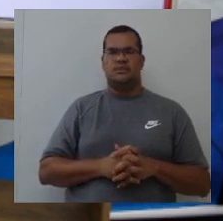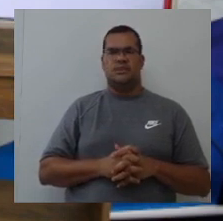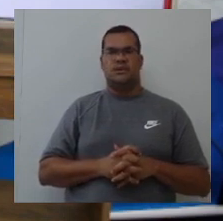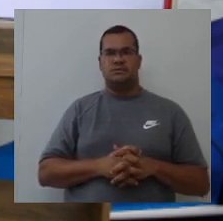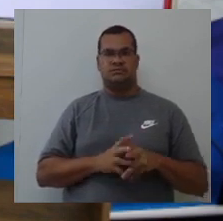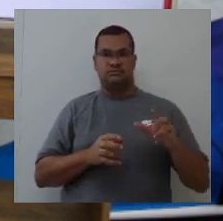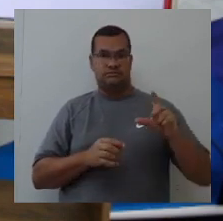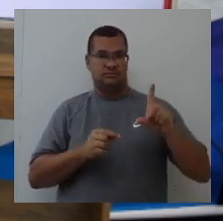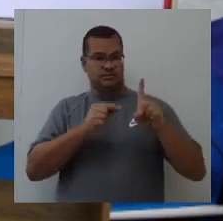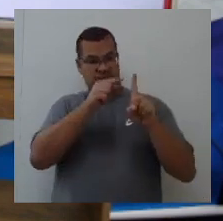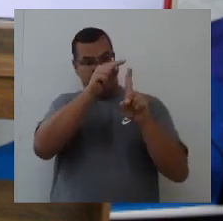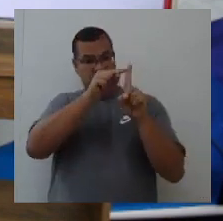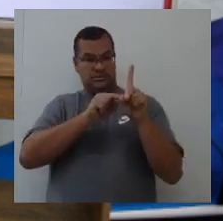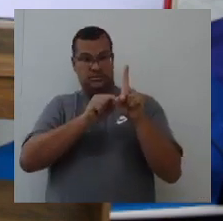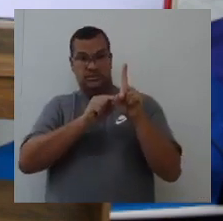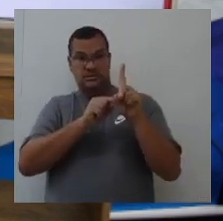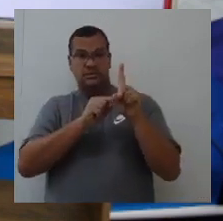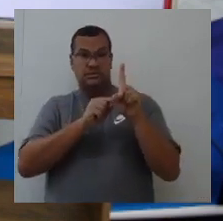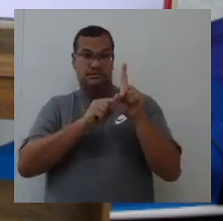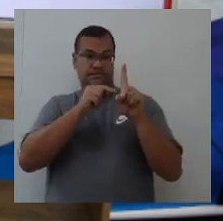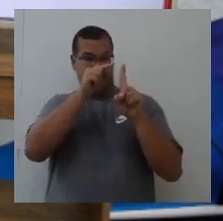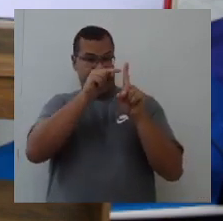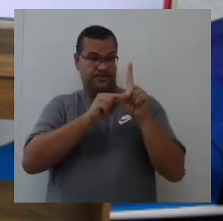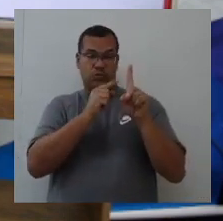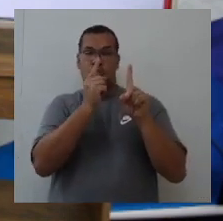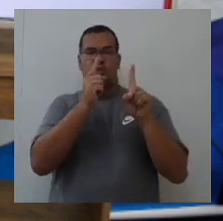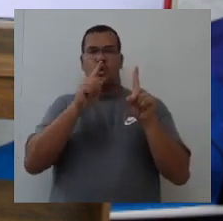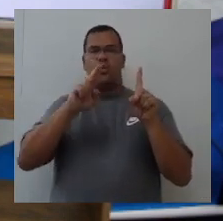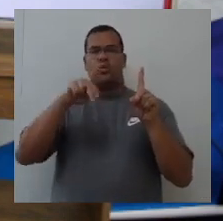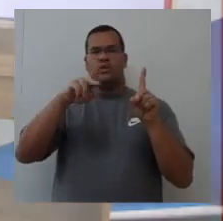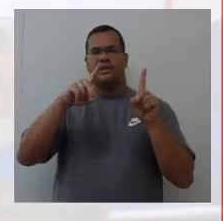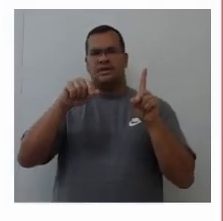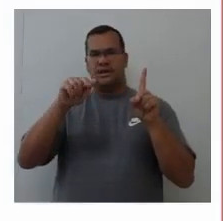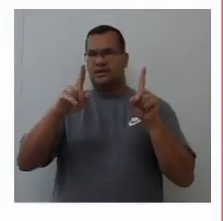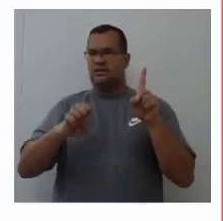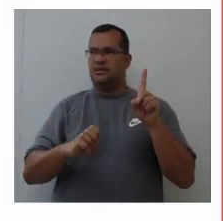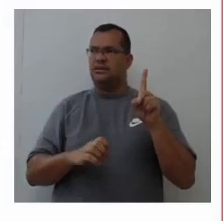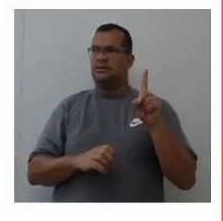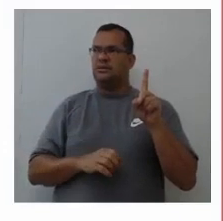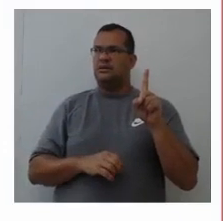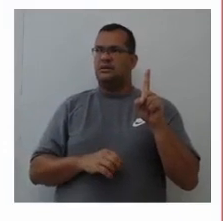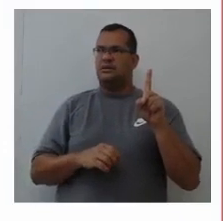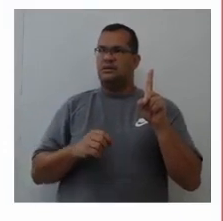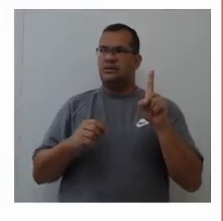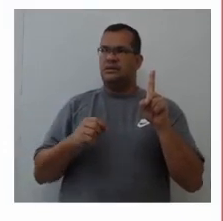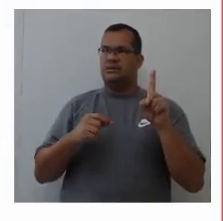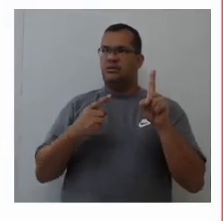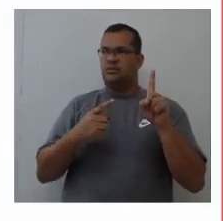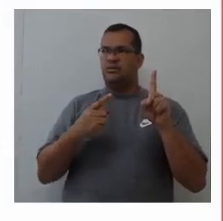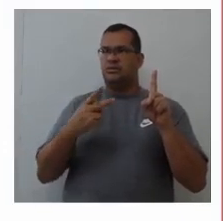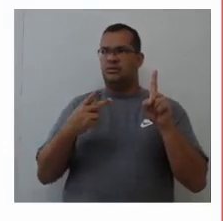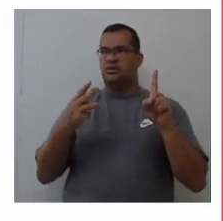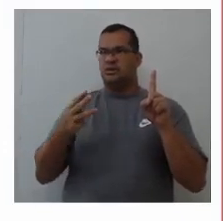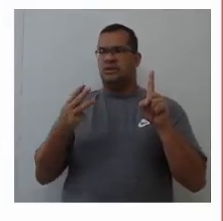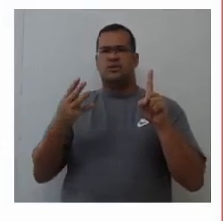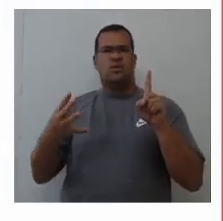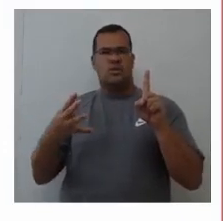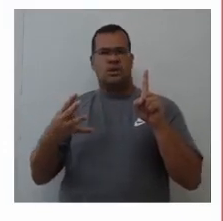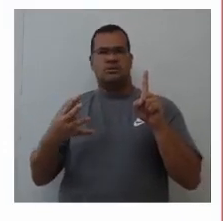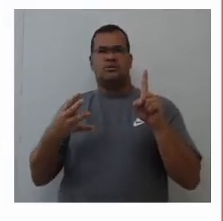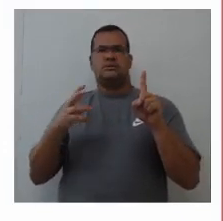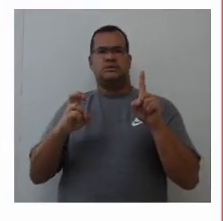unidade de projeção na vertical, eu tenho que fazer o seguinte, ó, voltar 1, 2 unidades, 3,